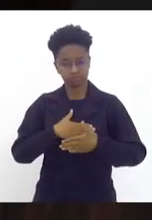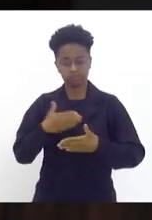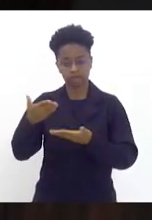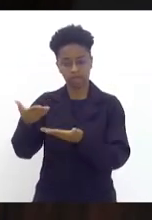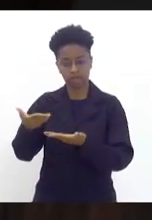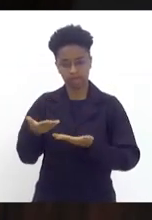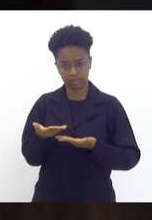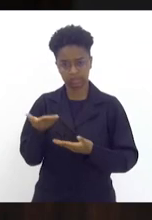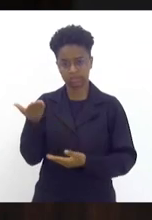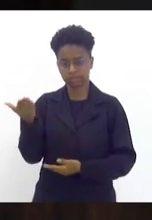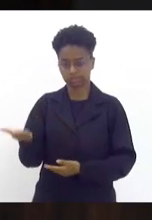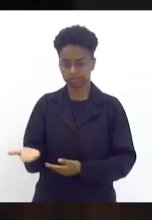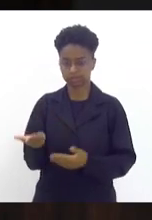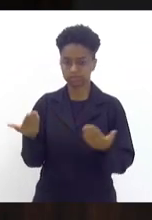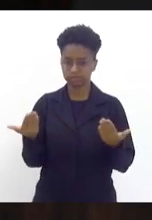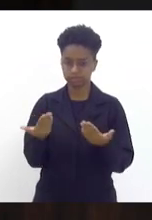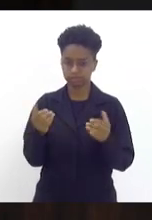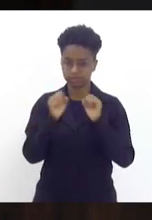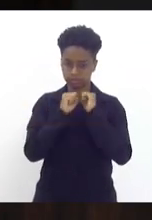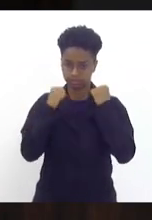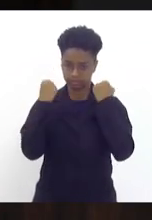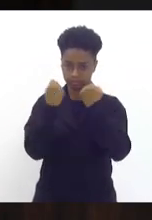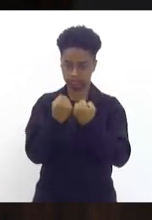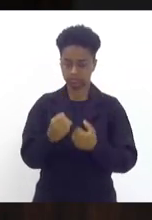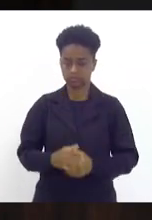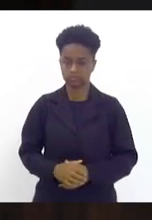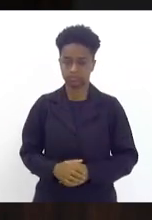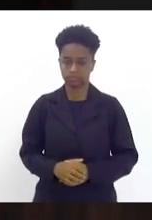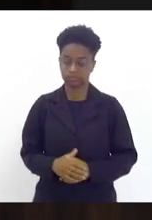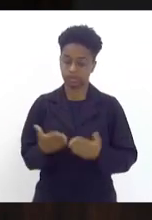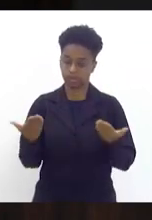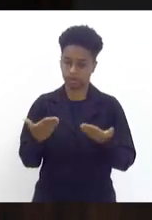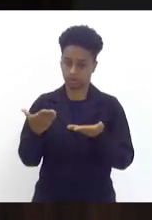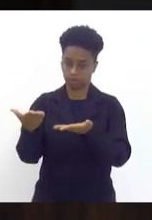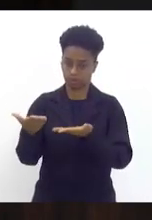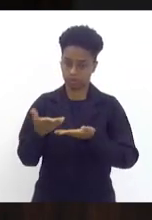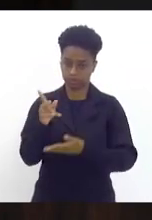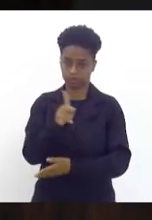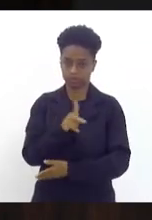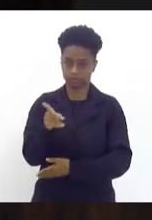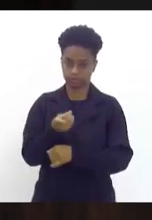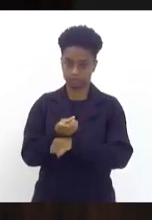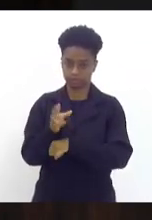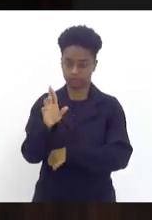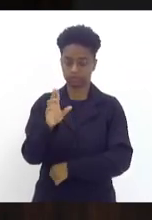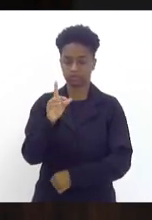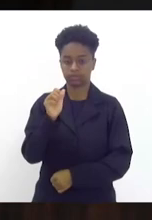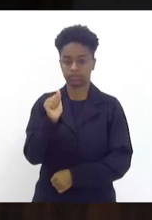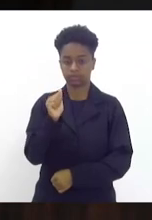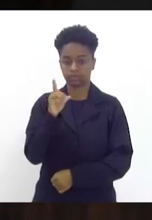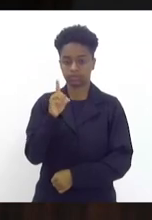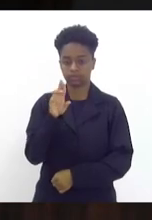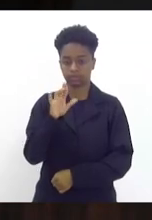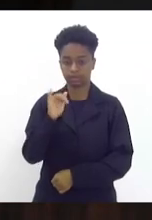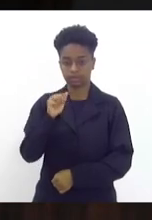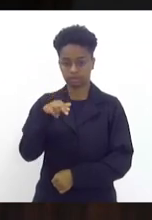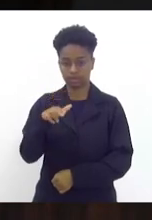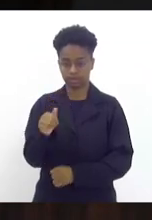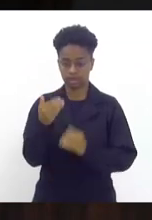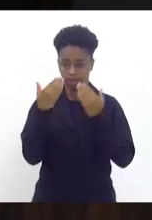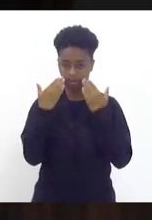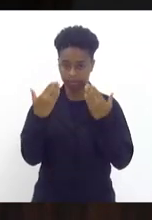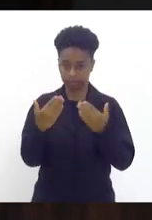recebê-la neste simpósio. Agora convido a professora doutora Adriana Abreu para a sua